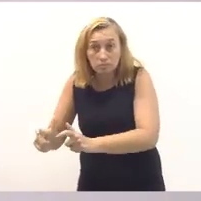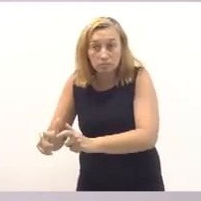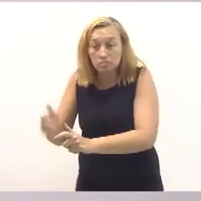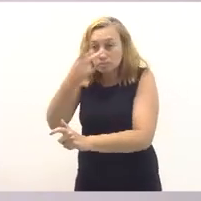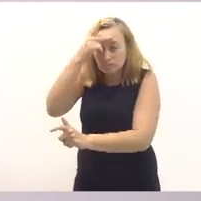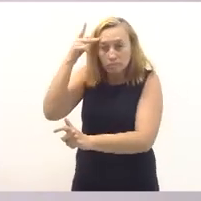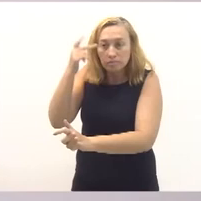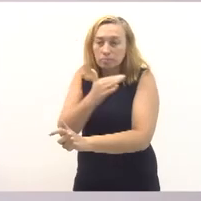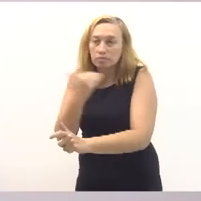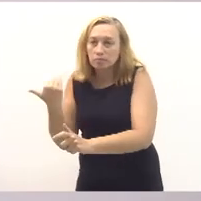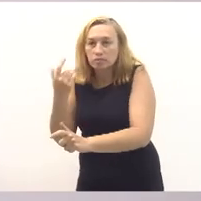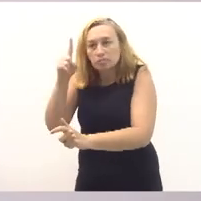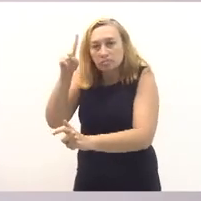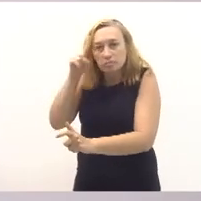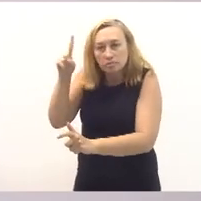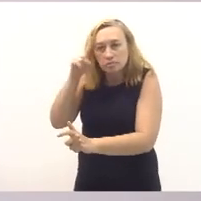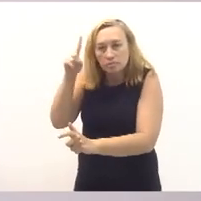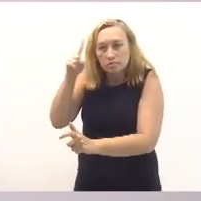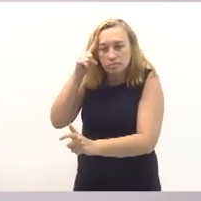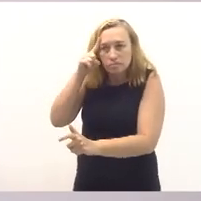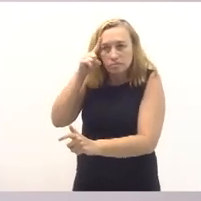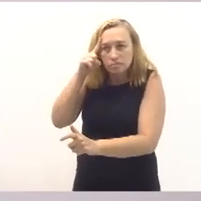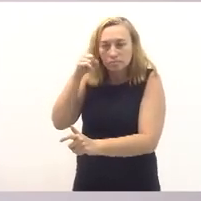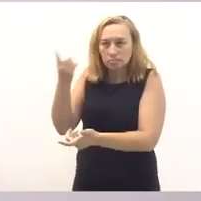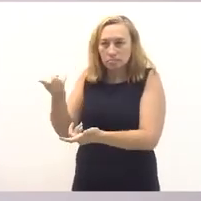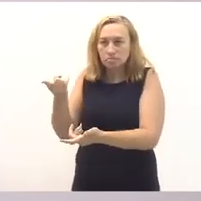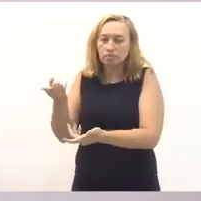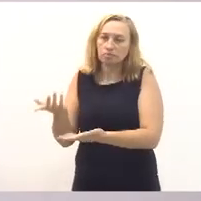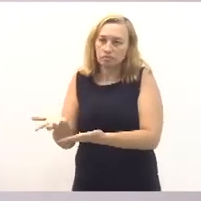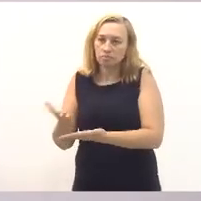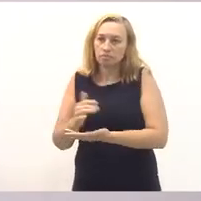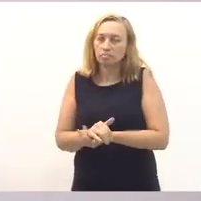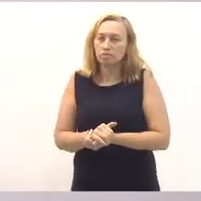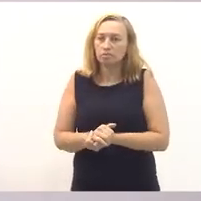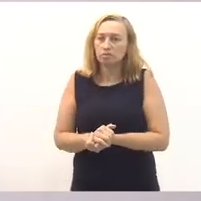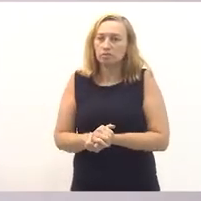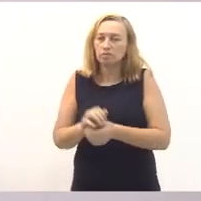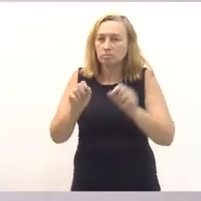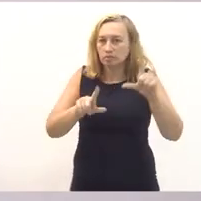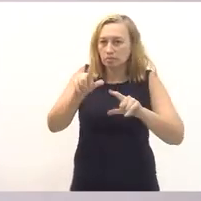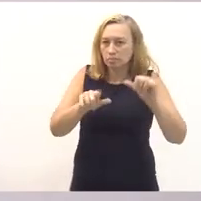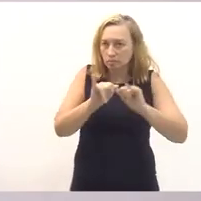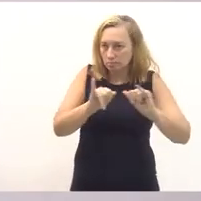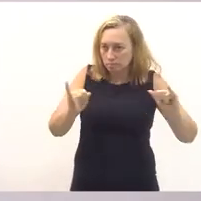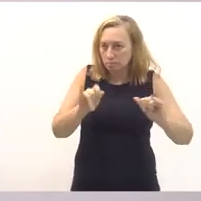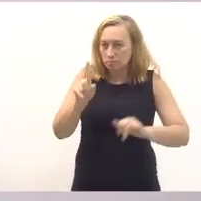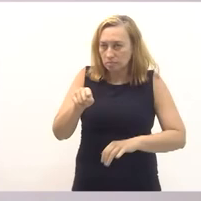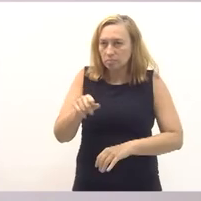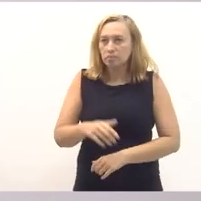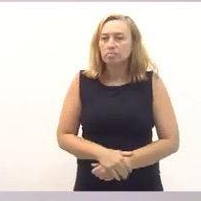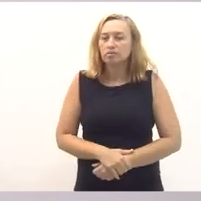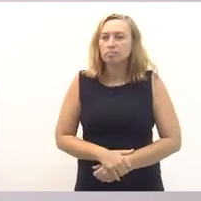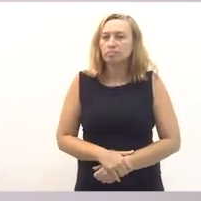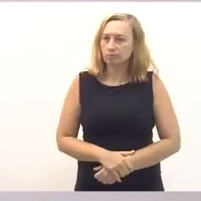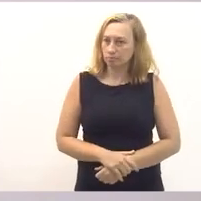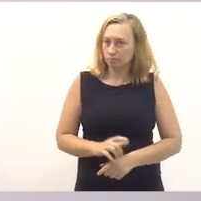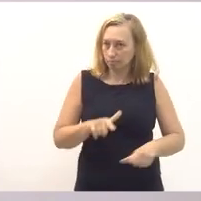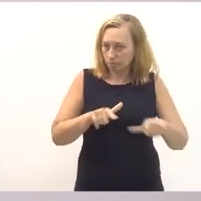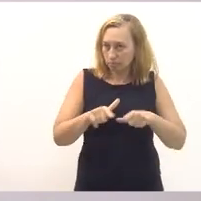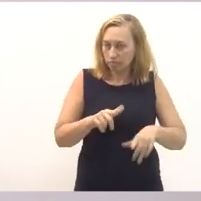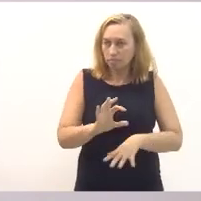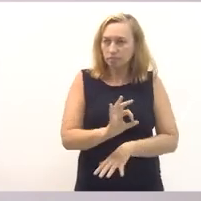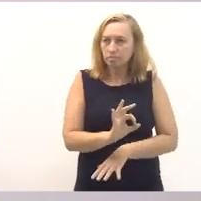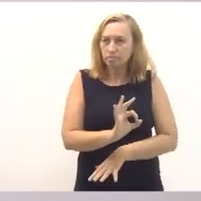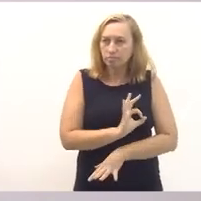pessoas morrem diariamente no espetáculo diário que é passado nos telejornais né no qual operação policial em